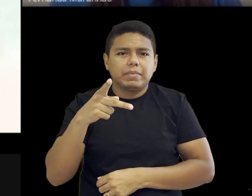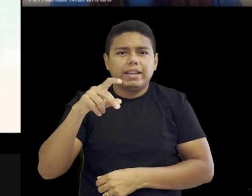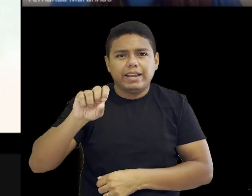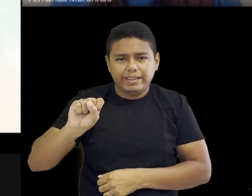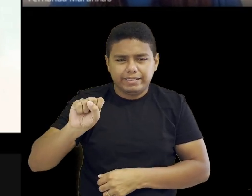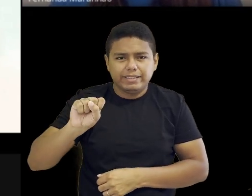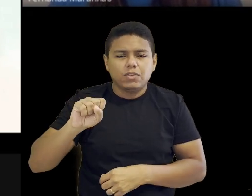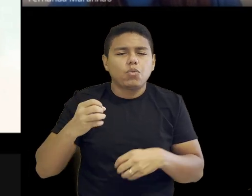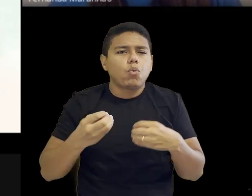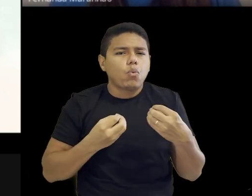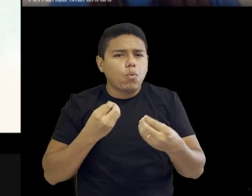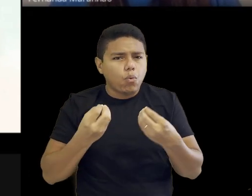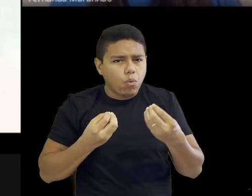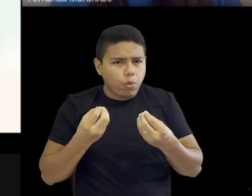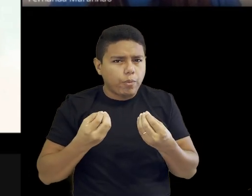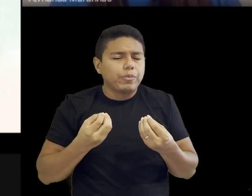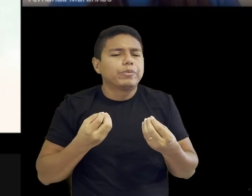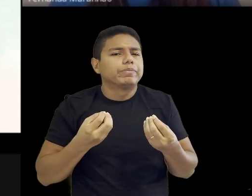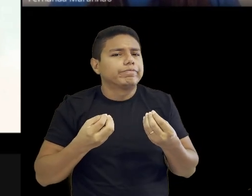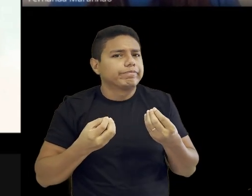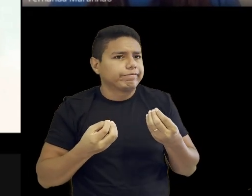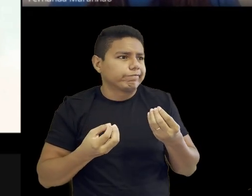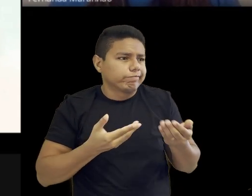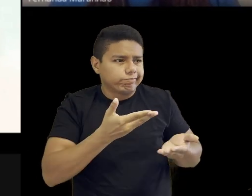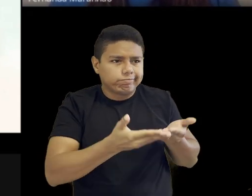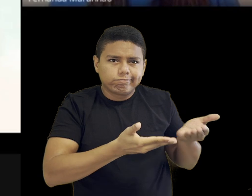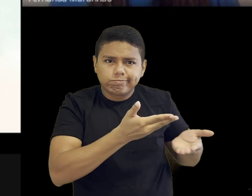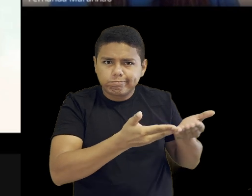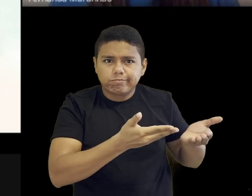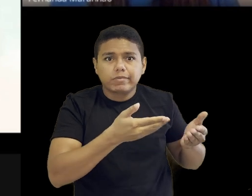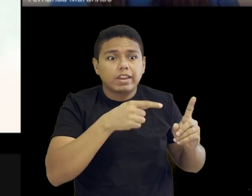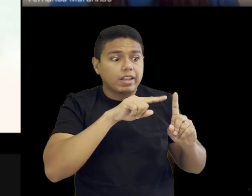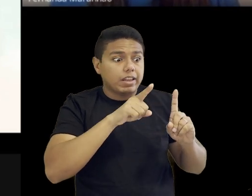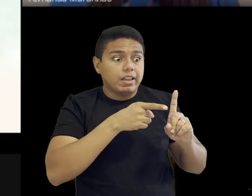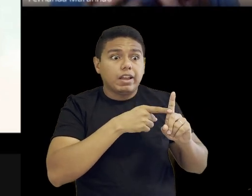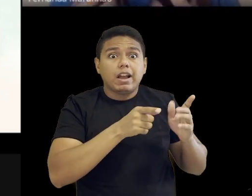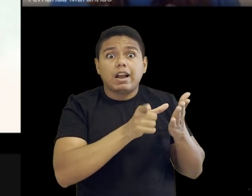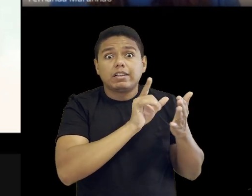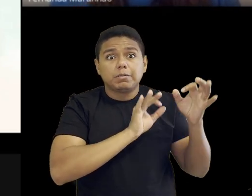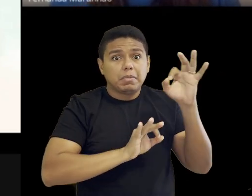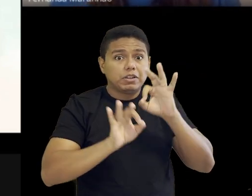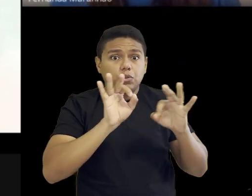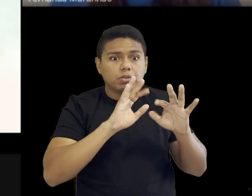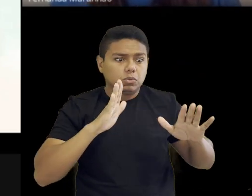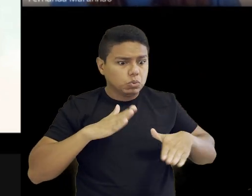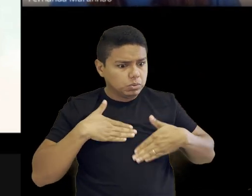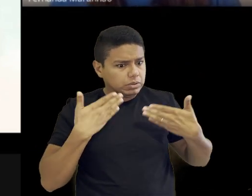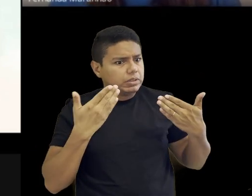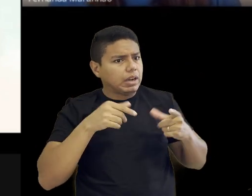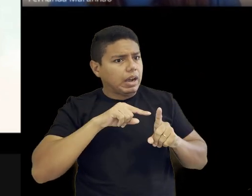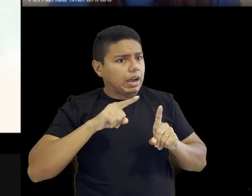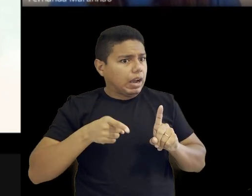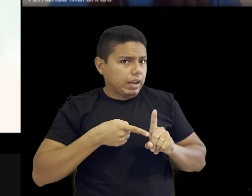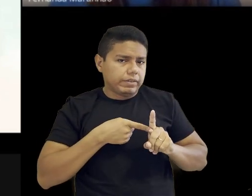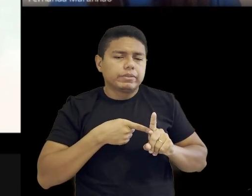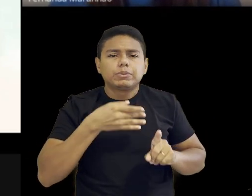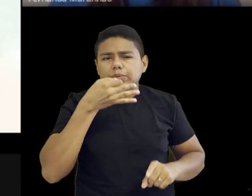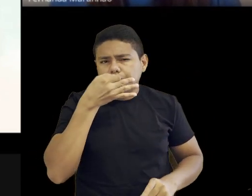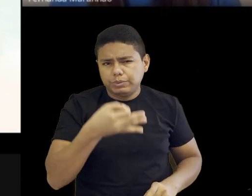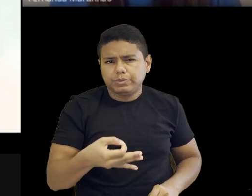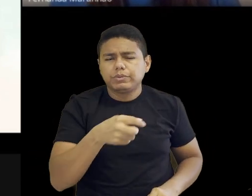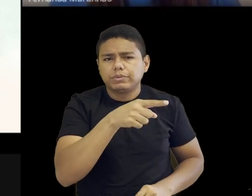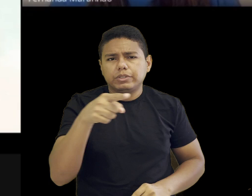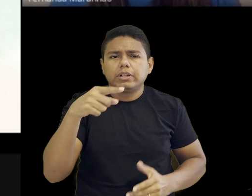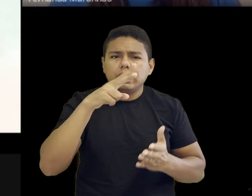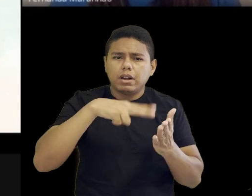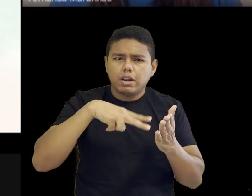a equipe da atenção primária, como manejar os casos em que a gestação não é desejada.